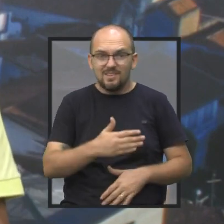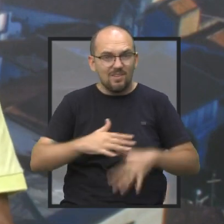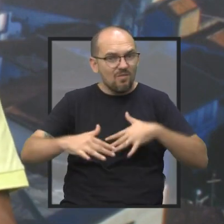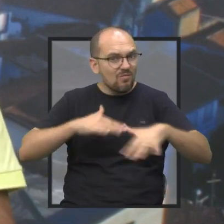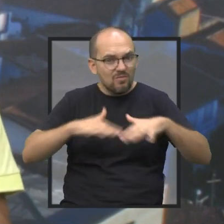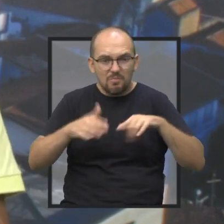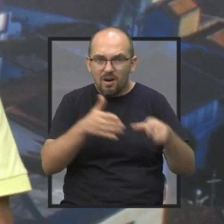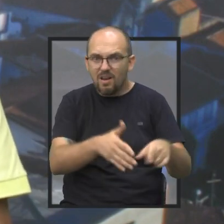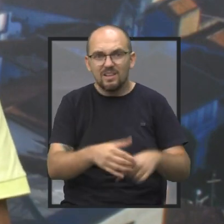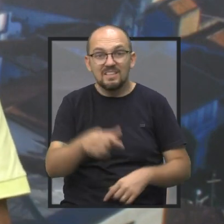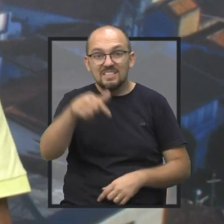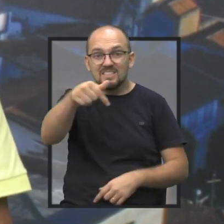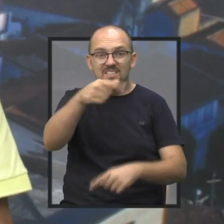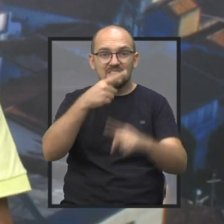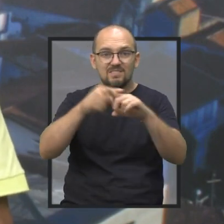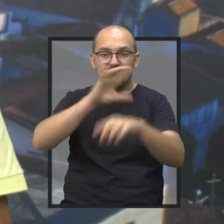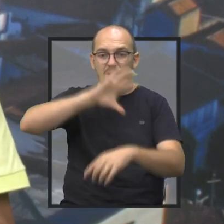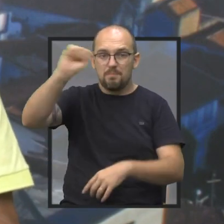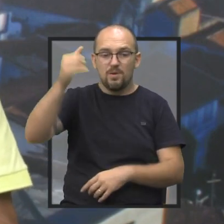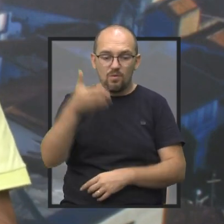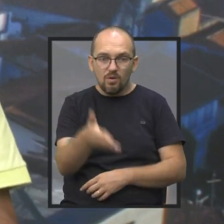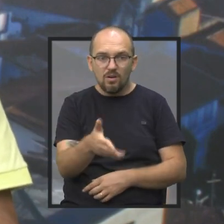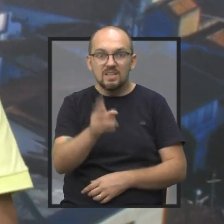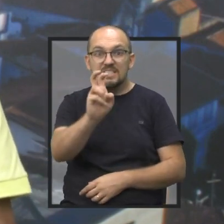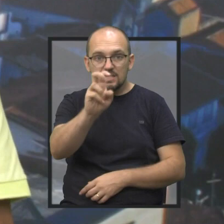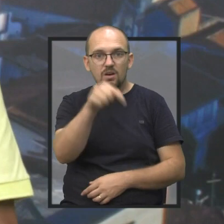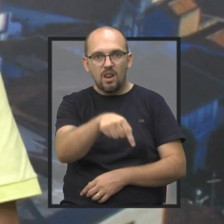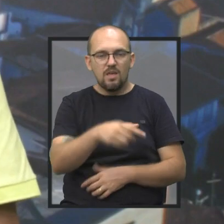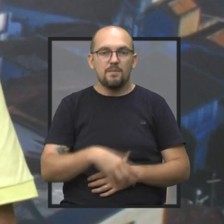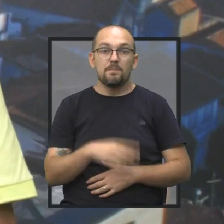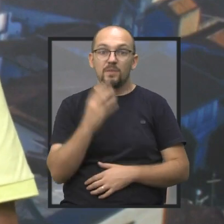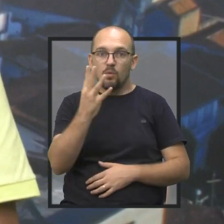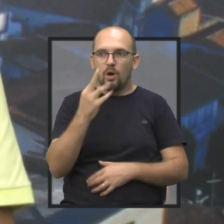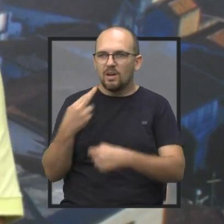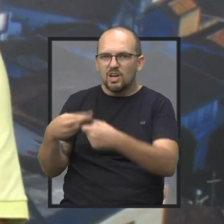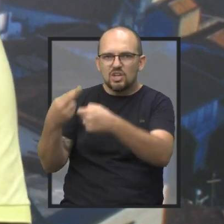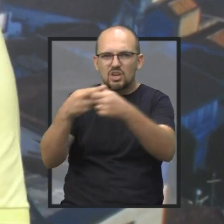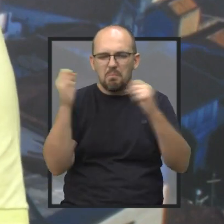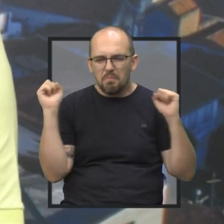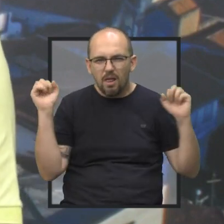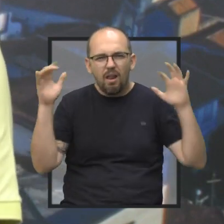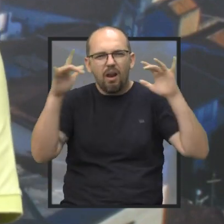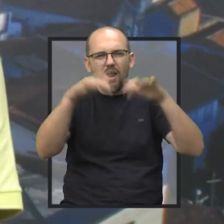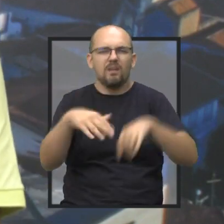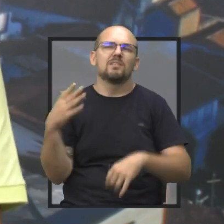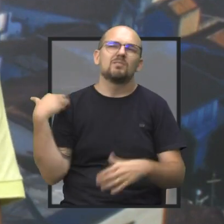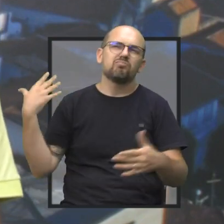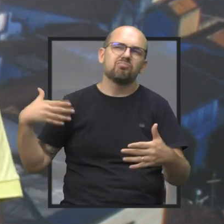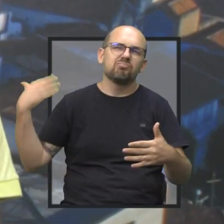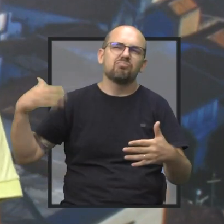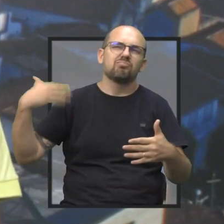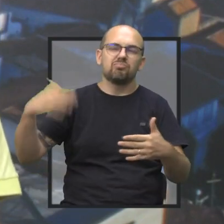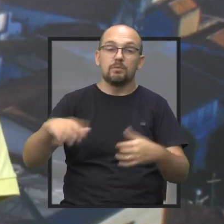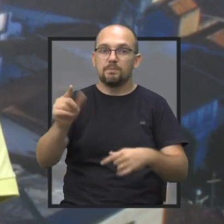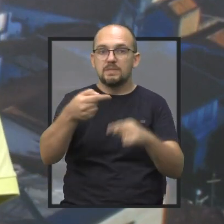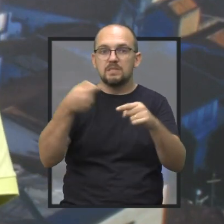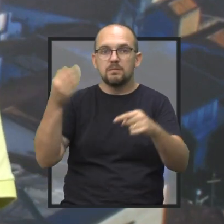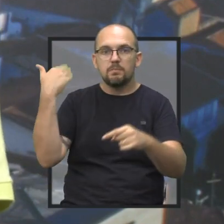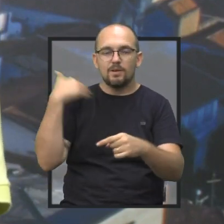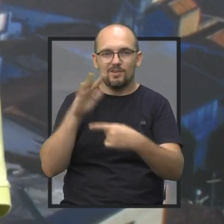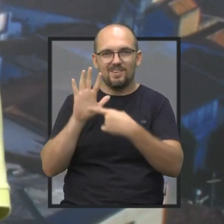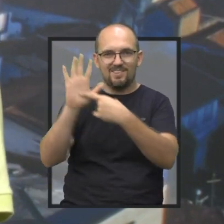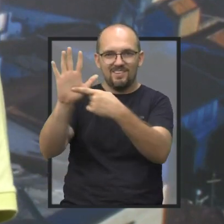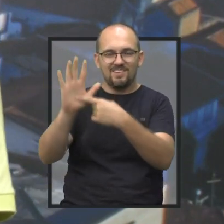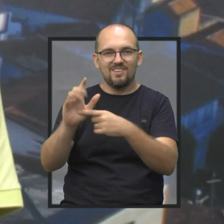ali, 7 vezes campeão, 5 ali, 4 regionais, muito, muito. Inclusive até semana passada eu coloquei